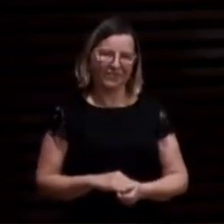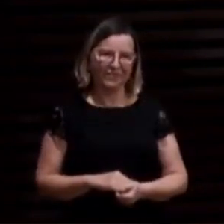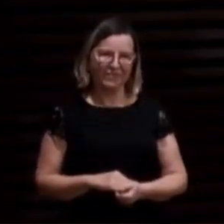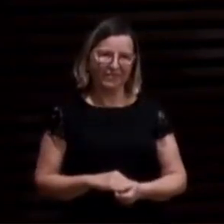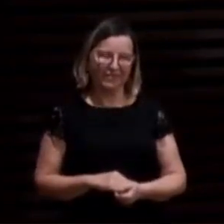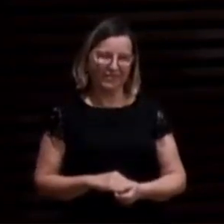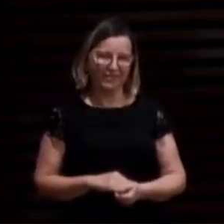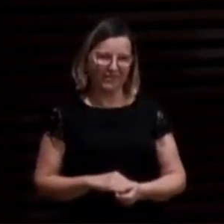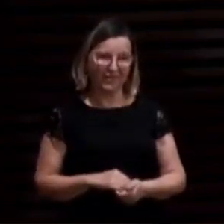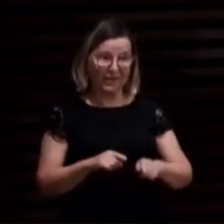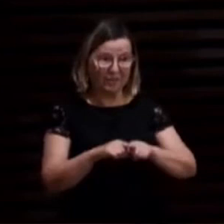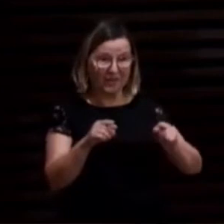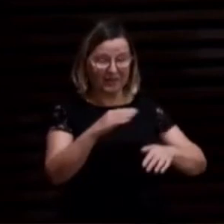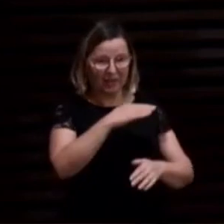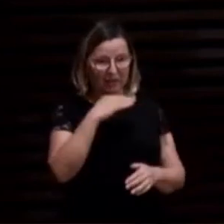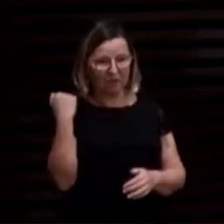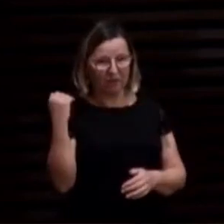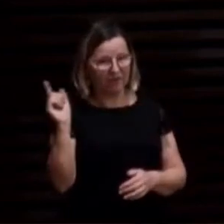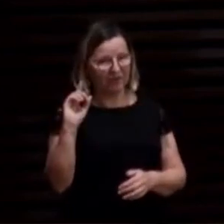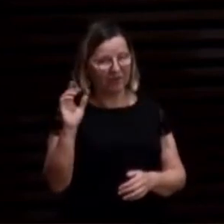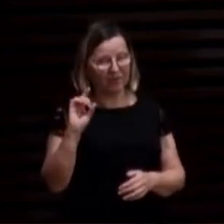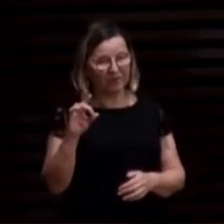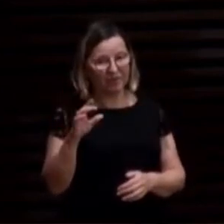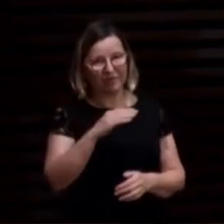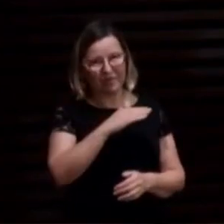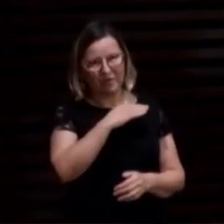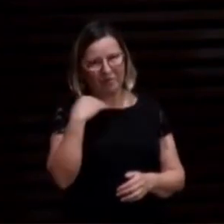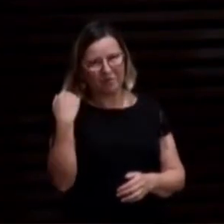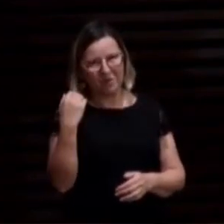Mas esta morte não é simplesmente uma morte